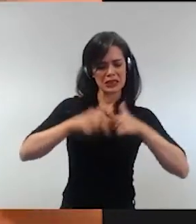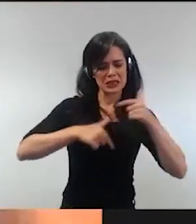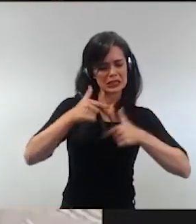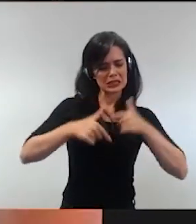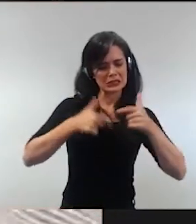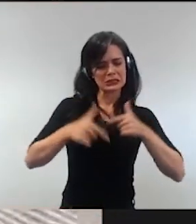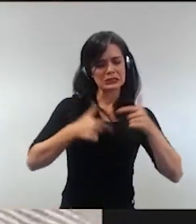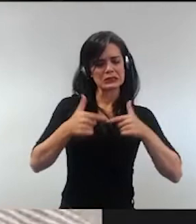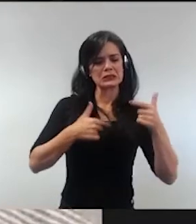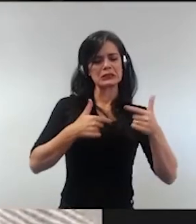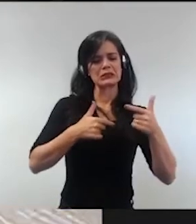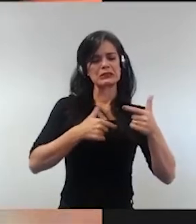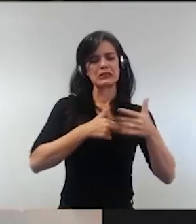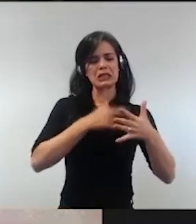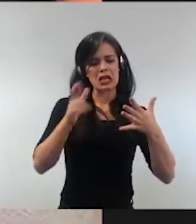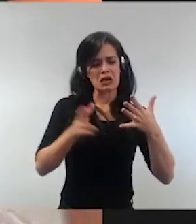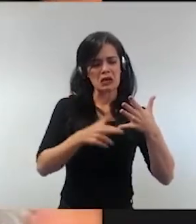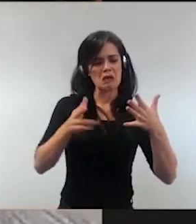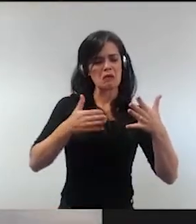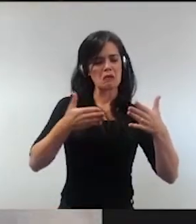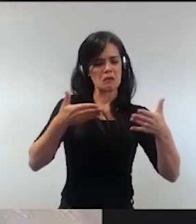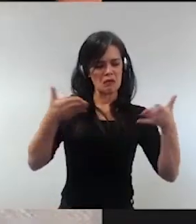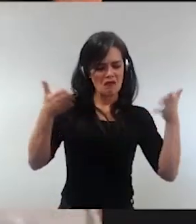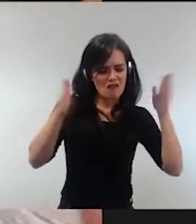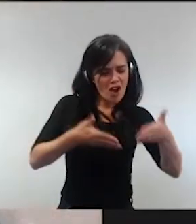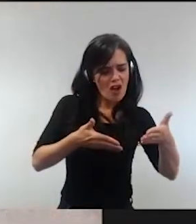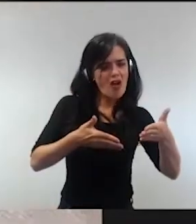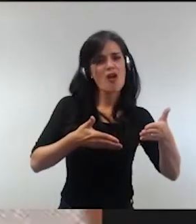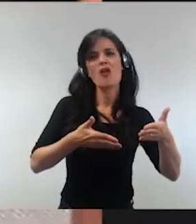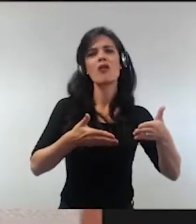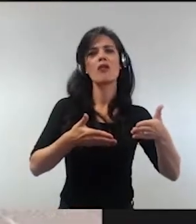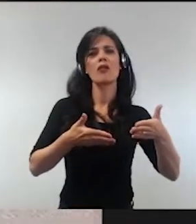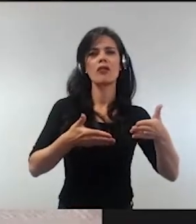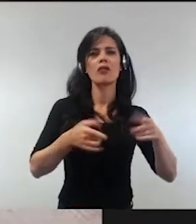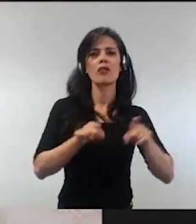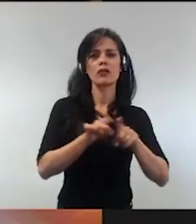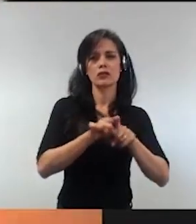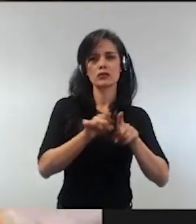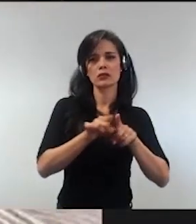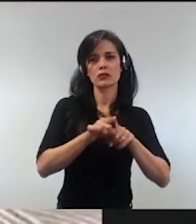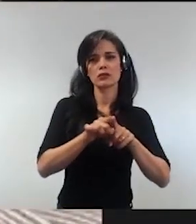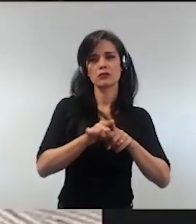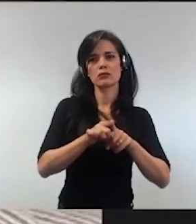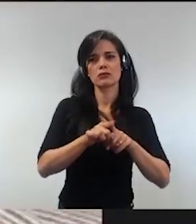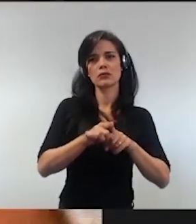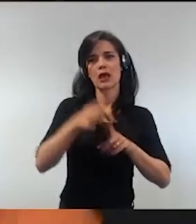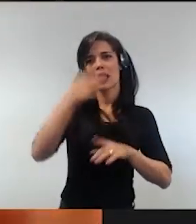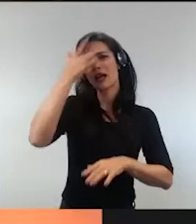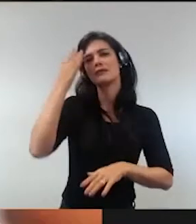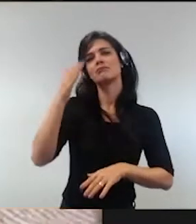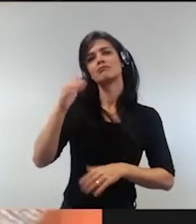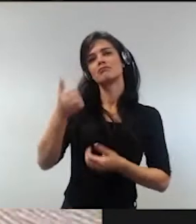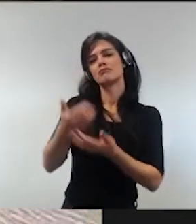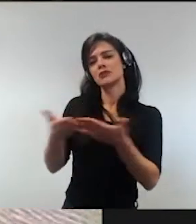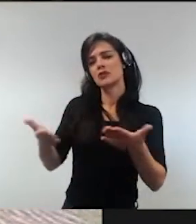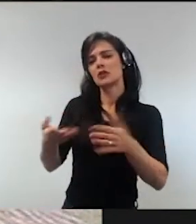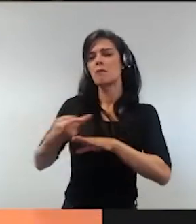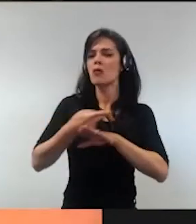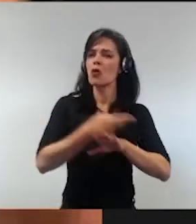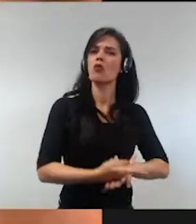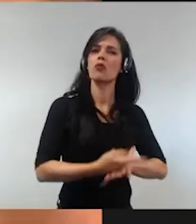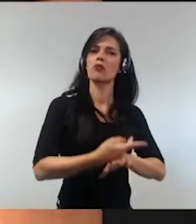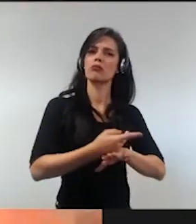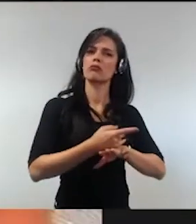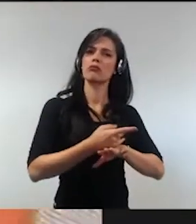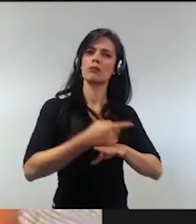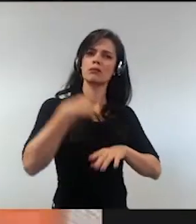seus recursos, e também para os participantes, enfim, para os interessados, aqueles que sofrem as decisões ou que procuram decisões. A